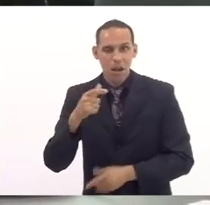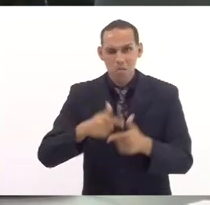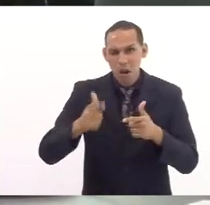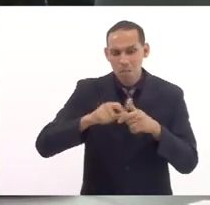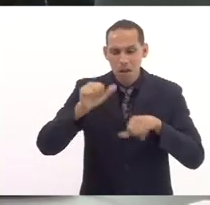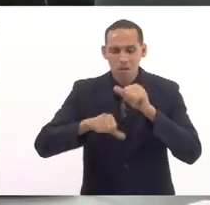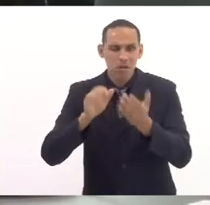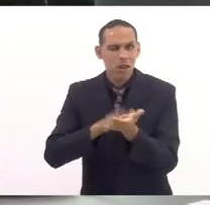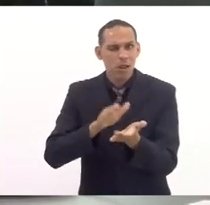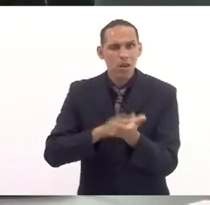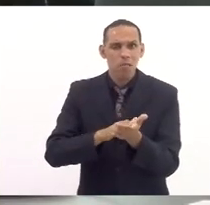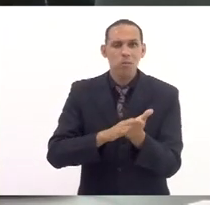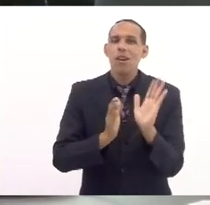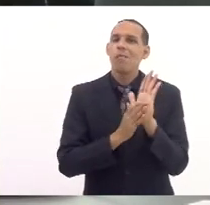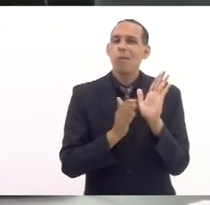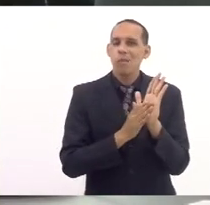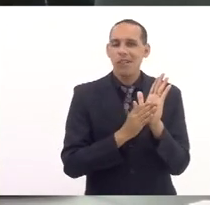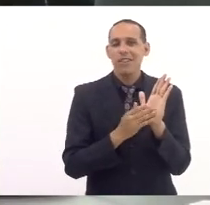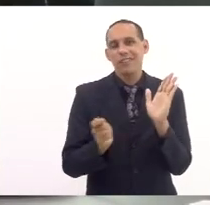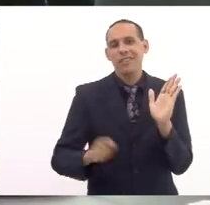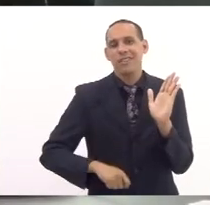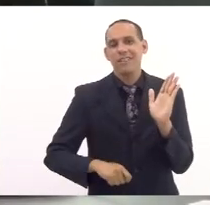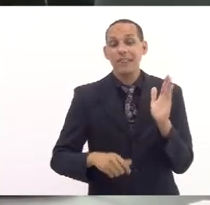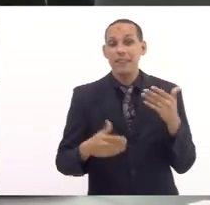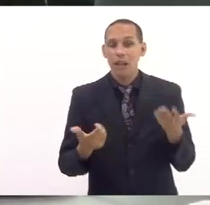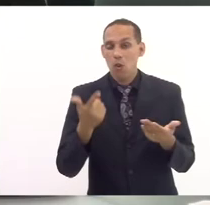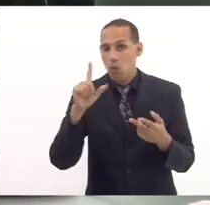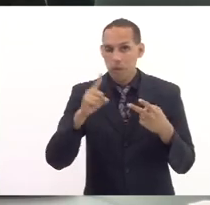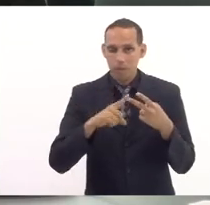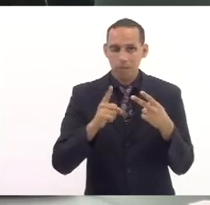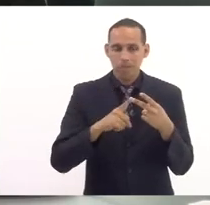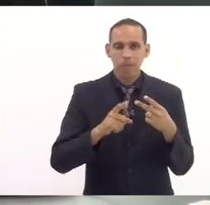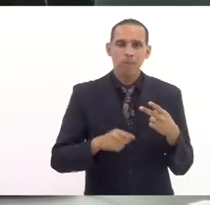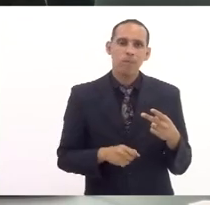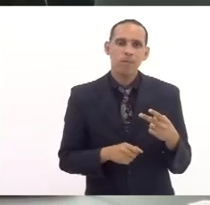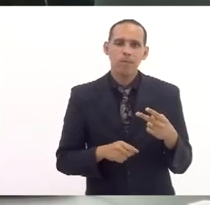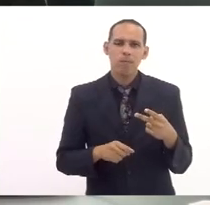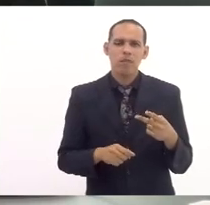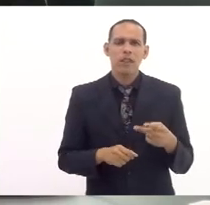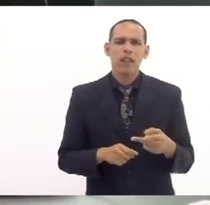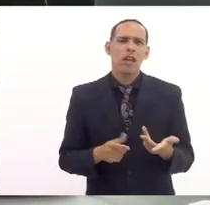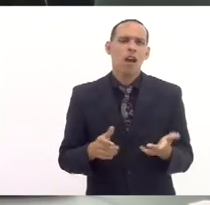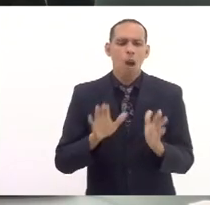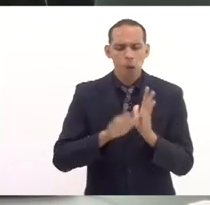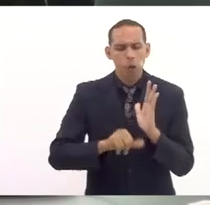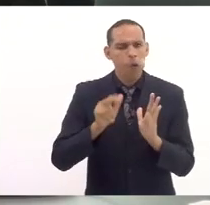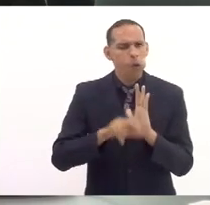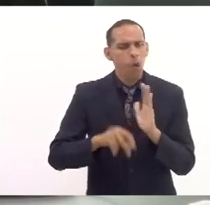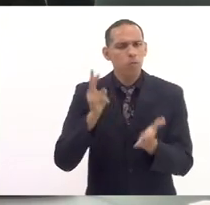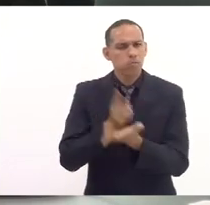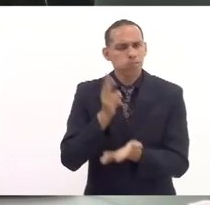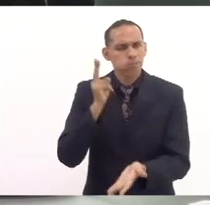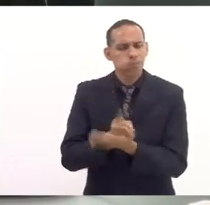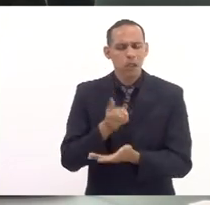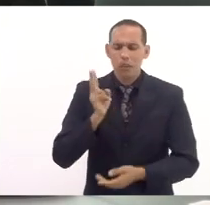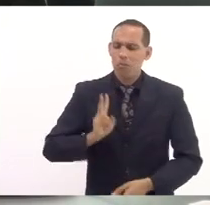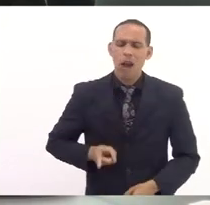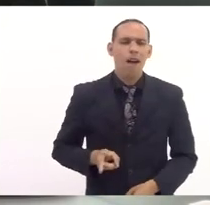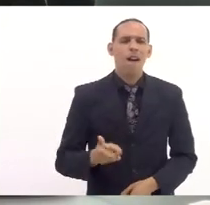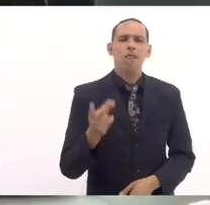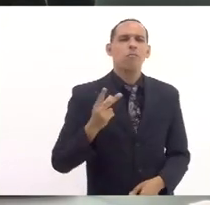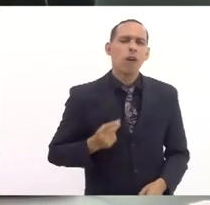isso. Isso é uma proposta. Outra coisa, considerando que sempre vai existir algum tipo de furto, quais são as